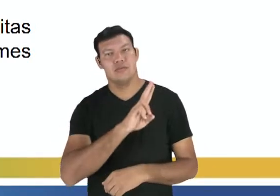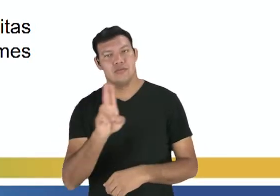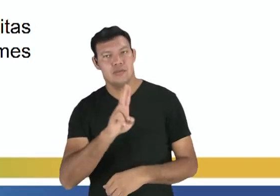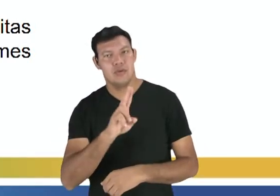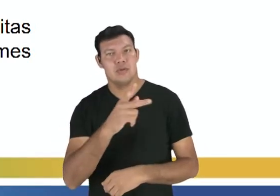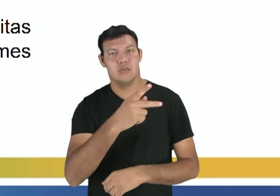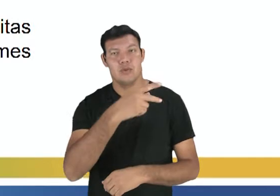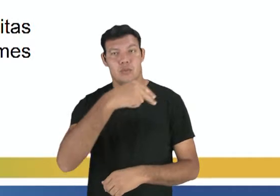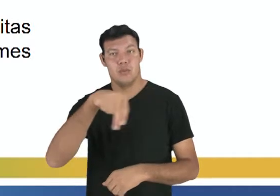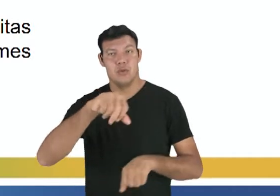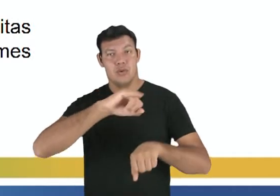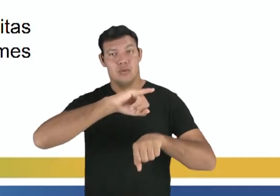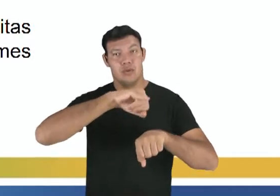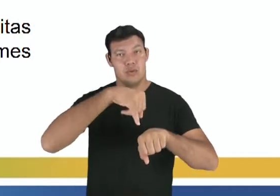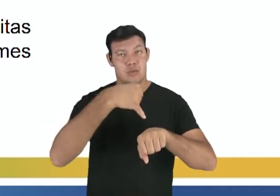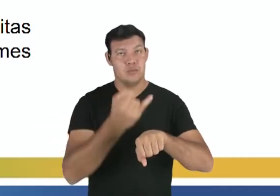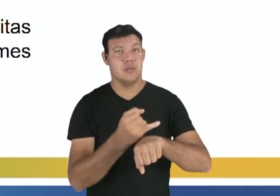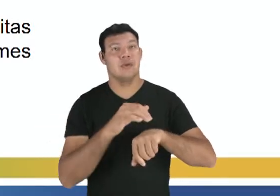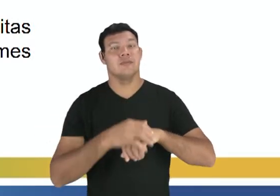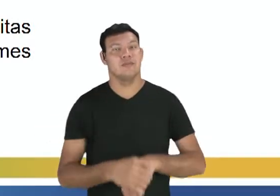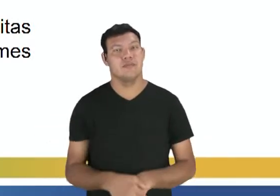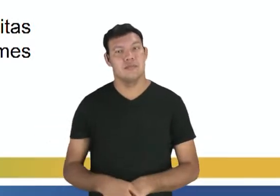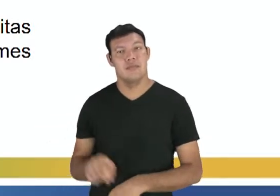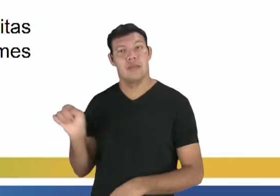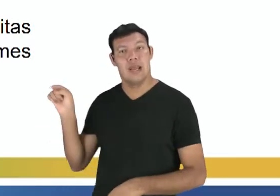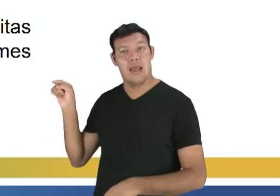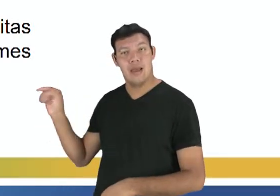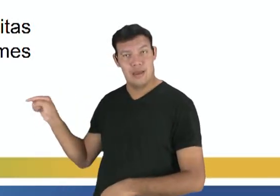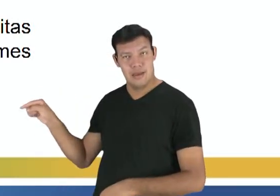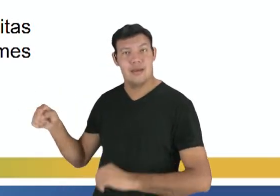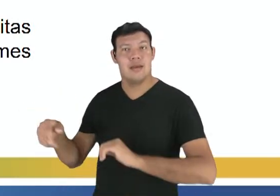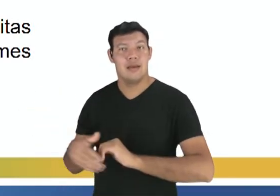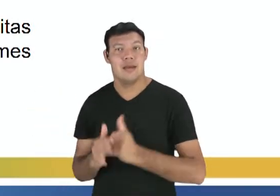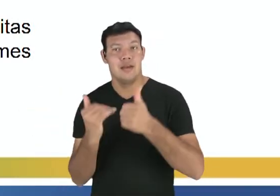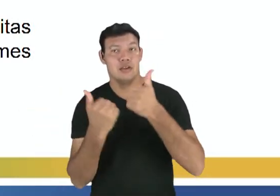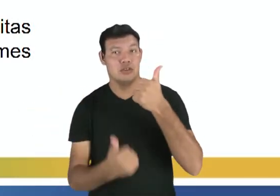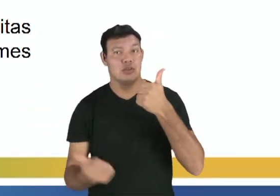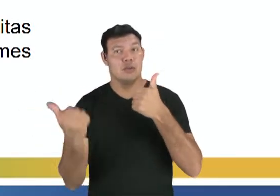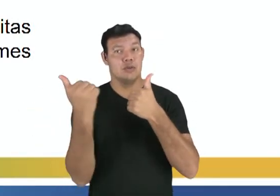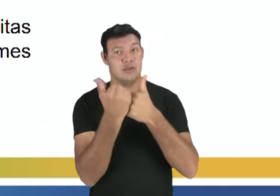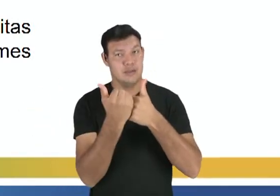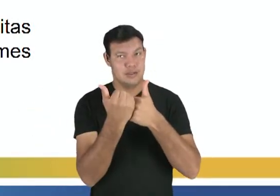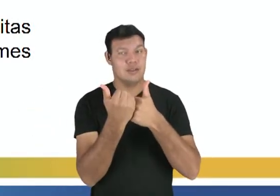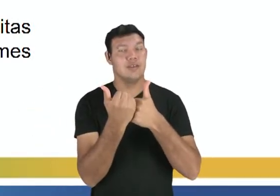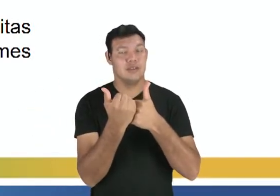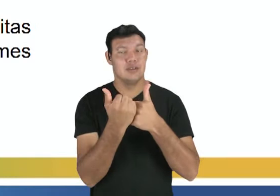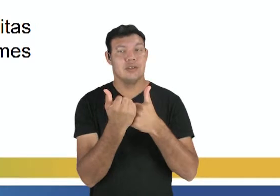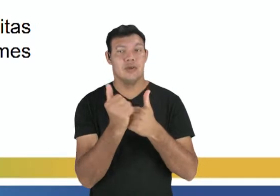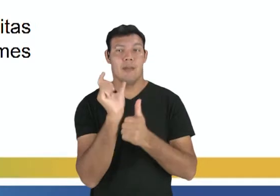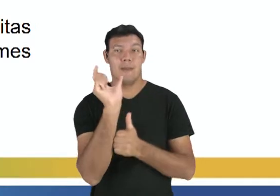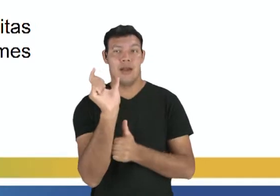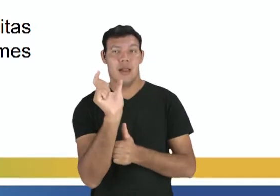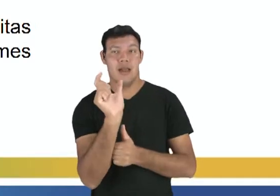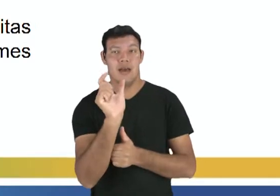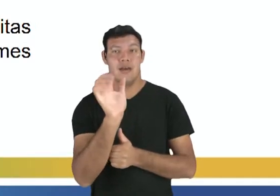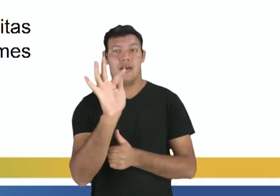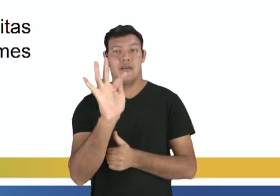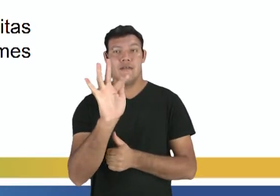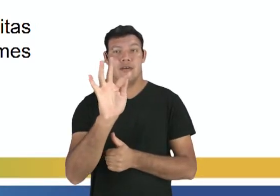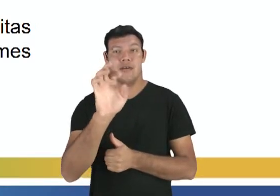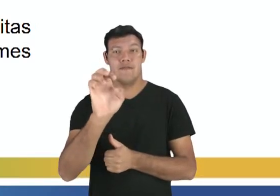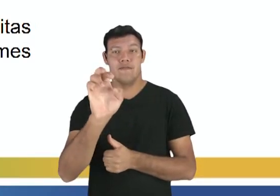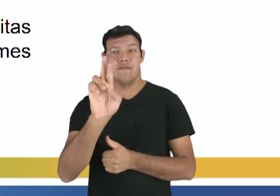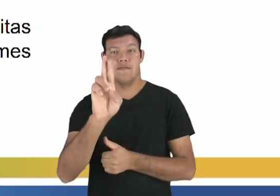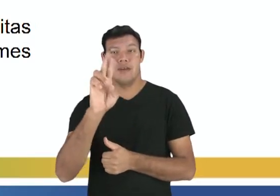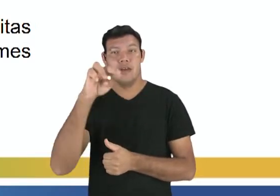ela está substituindo Fernanda. Né? Fernanda, minha mãe, ela canta muito bem. Então, a palavra ela está sendo usada